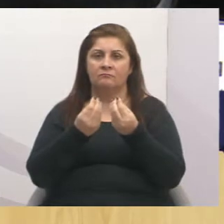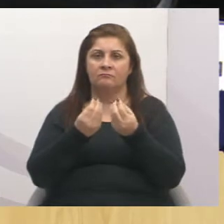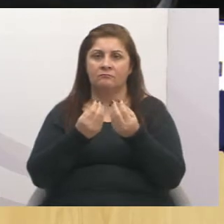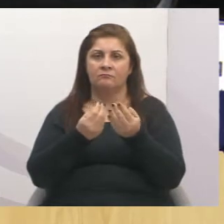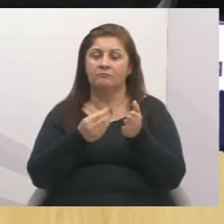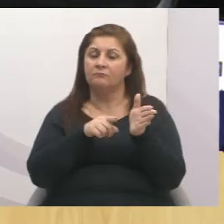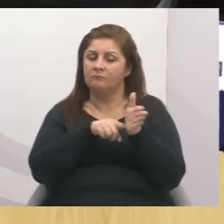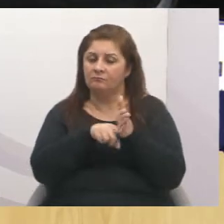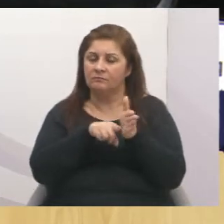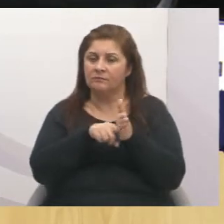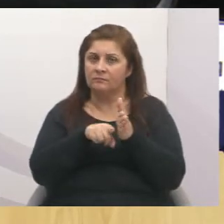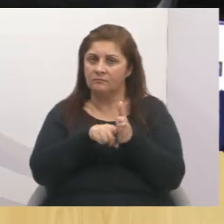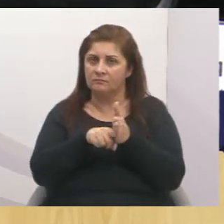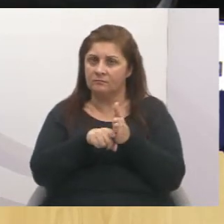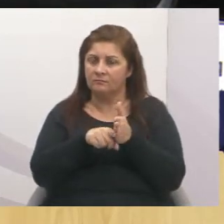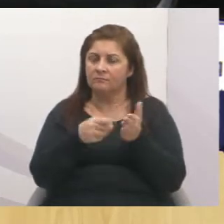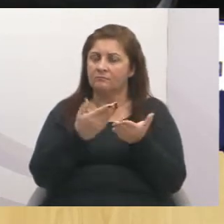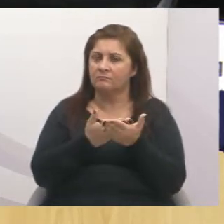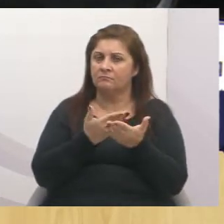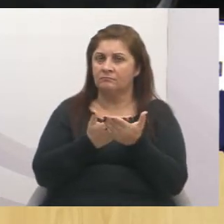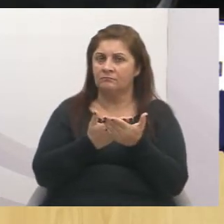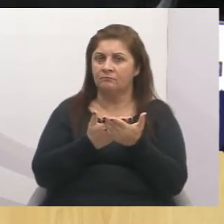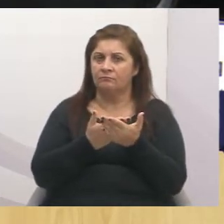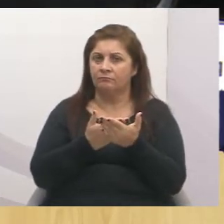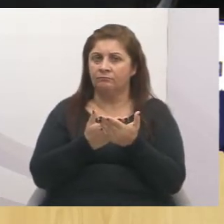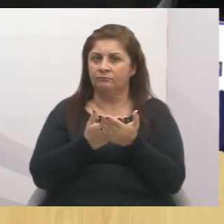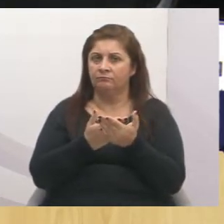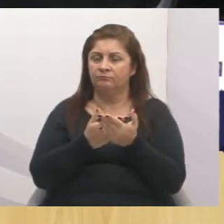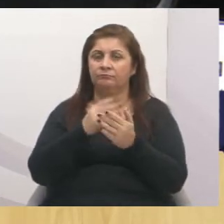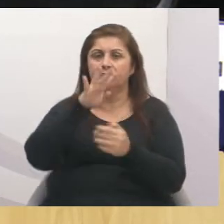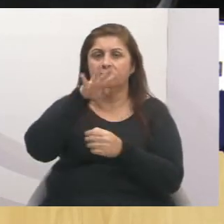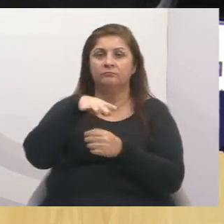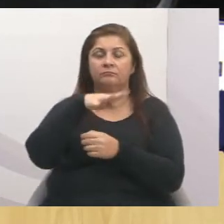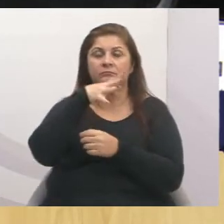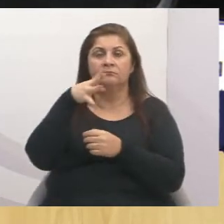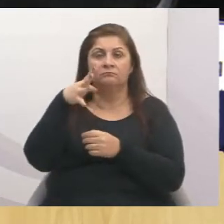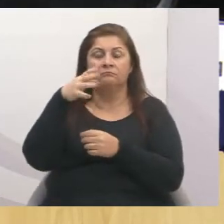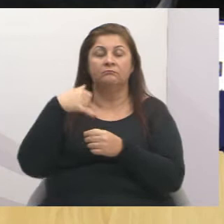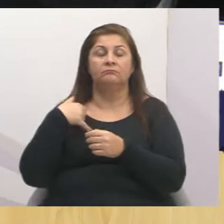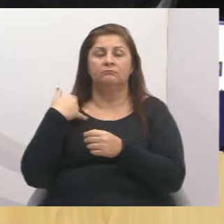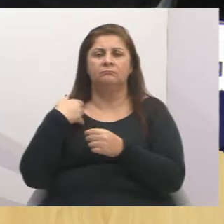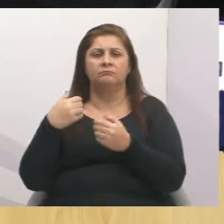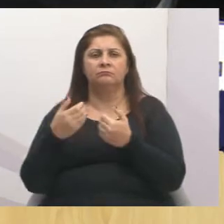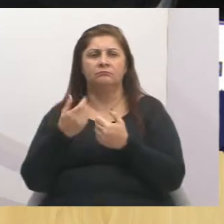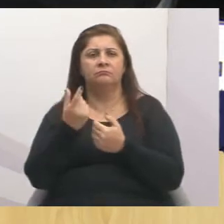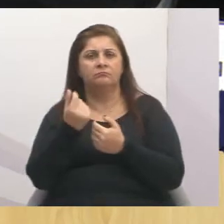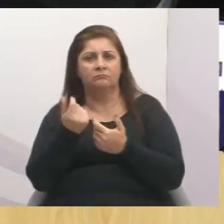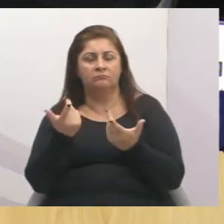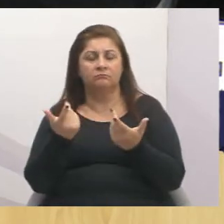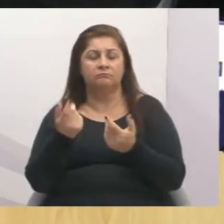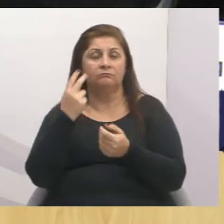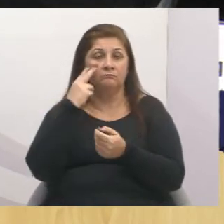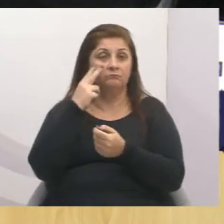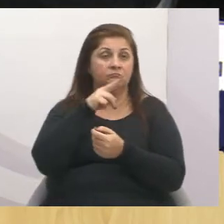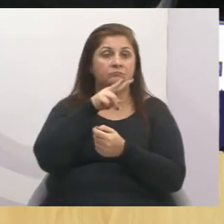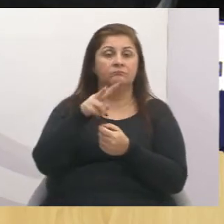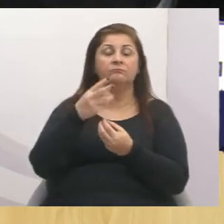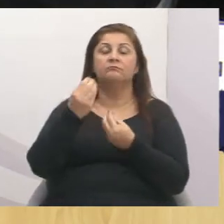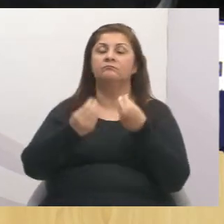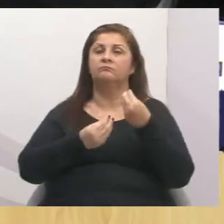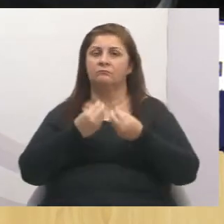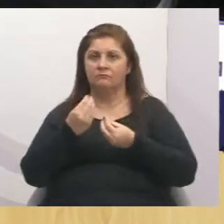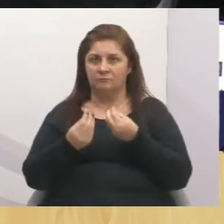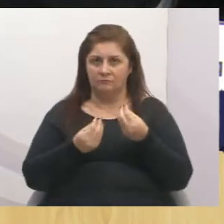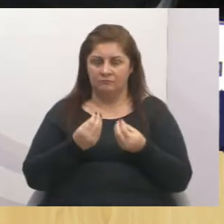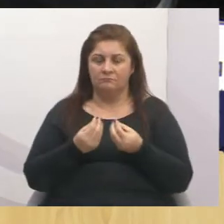estudo de avaliação atuarial, para que vocês possam acompanhar mais de perto qual é